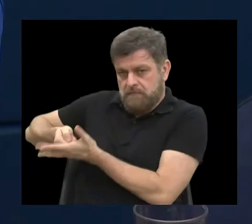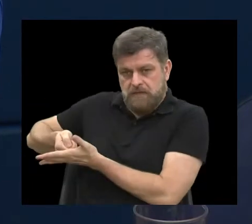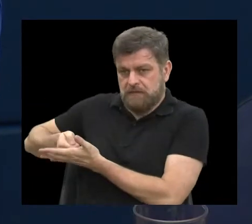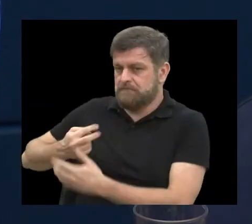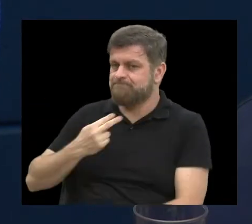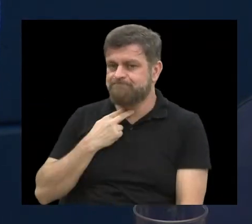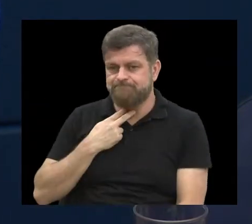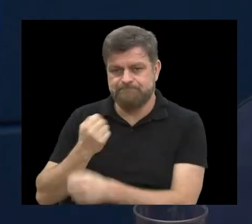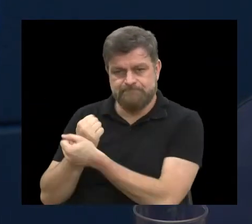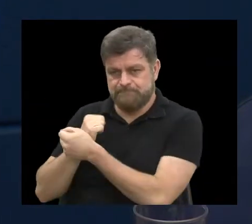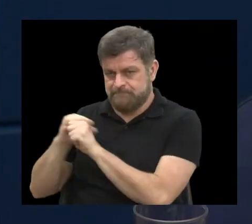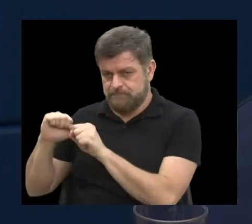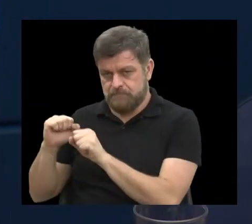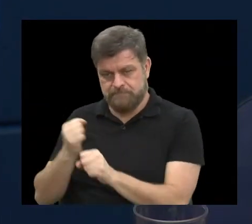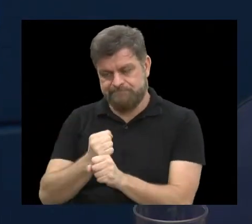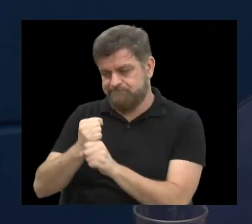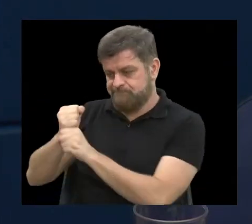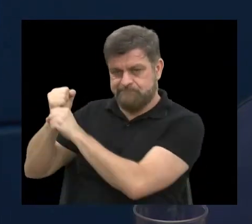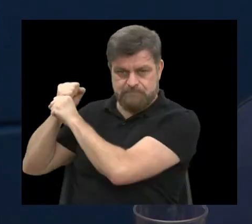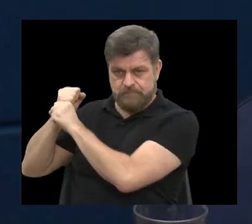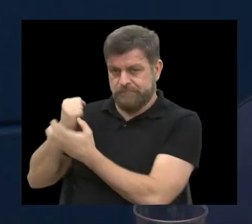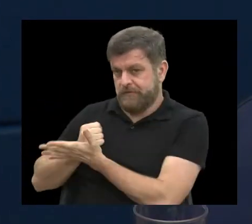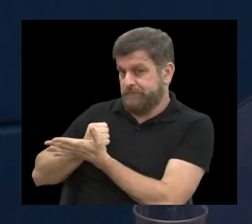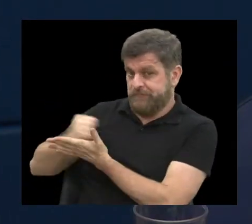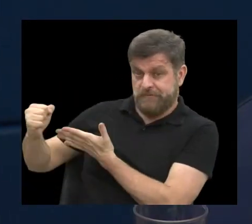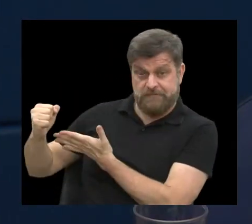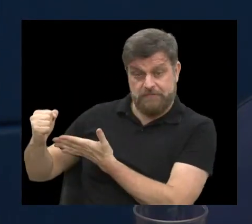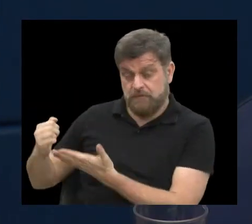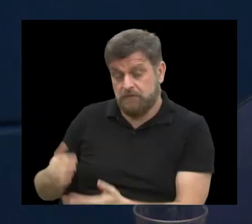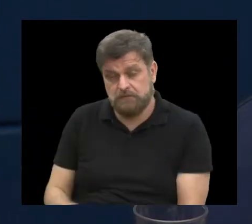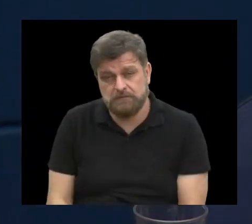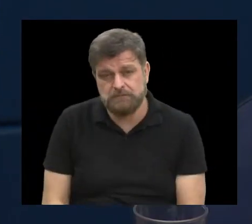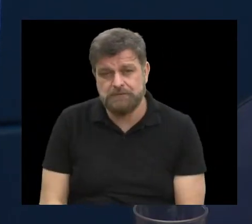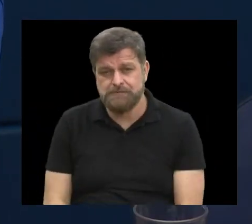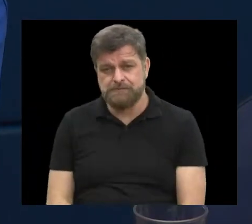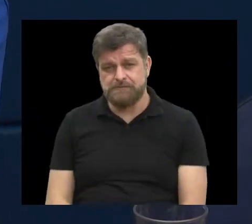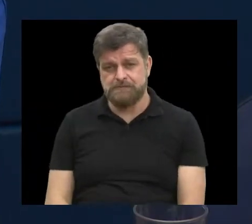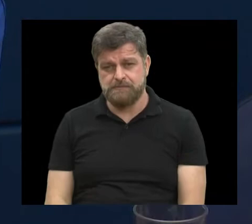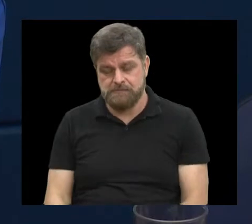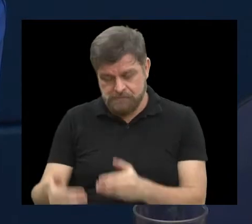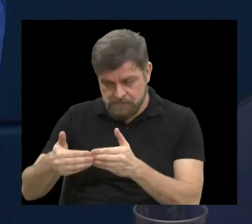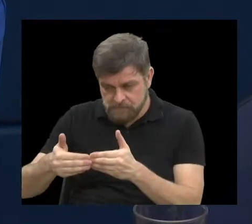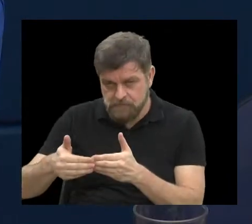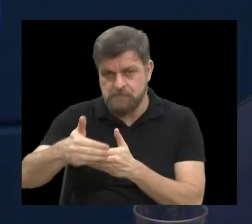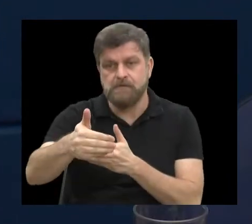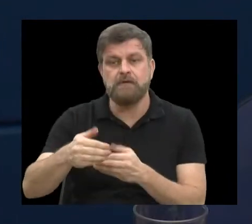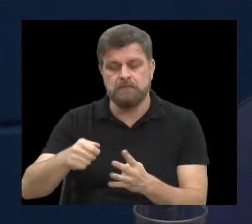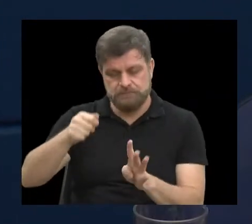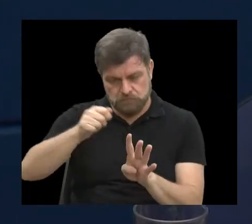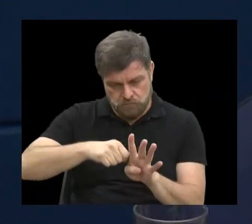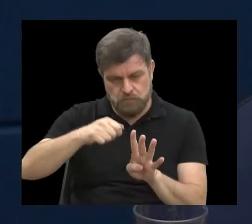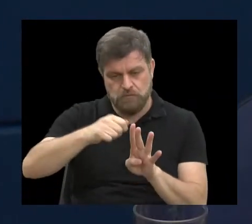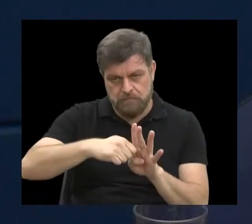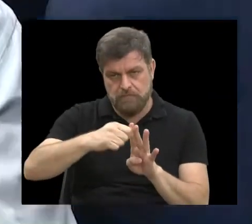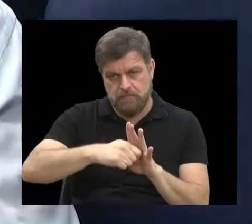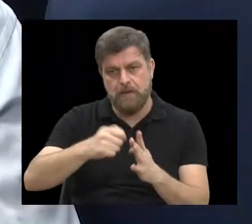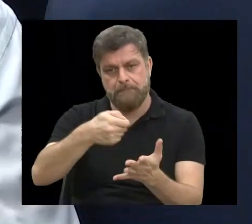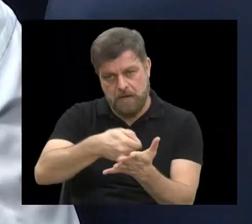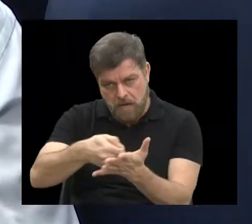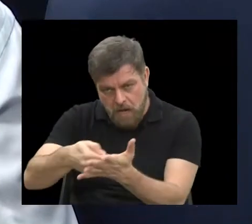trás, tá? Os anos atrás que ficou sem contribuir, tá? Seria pagar daqui para frente.